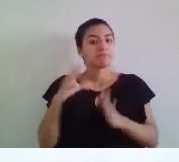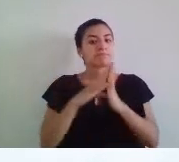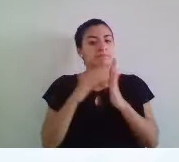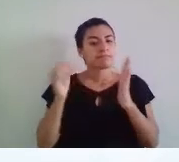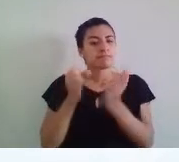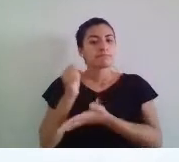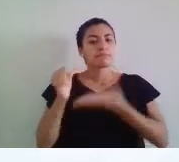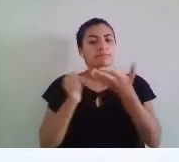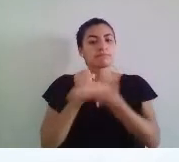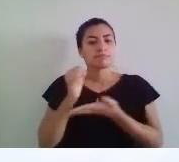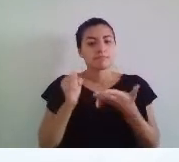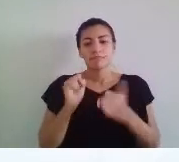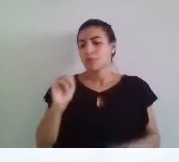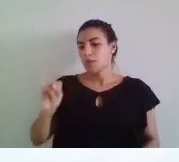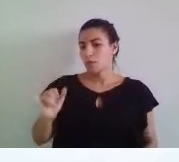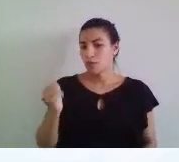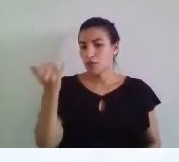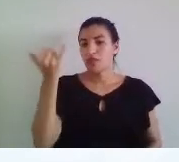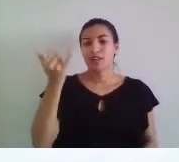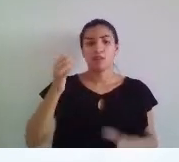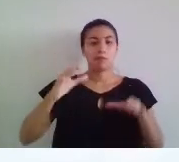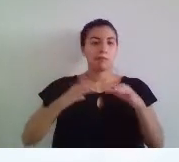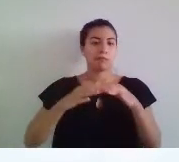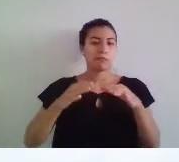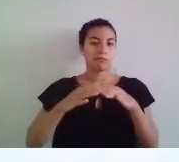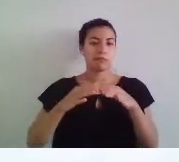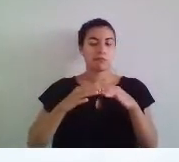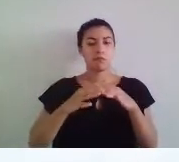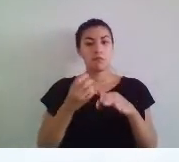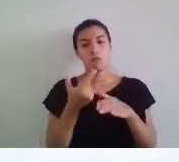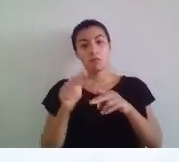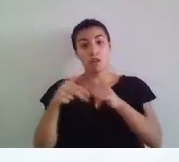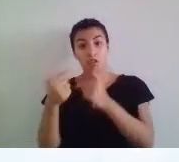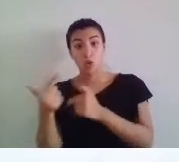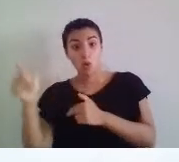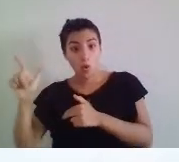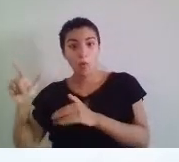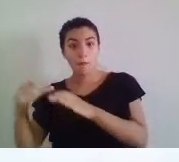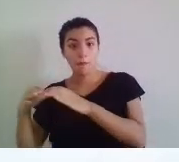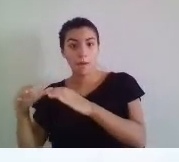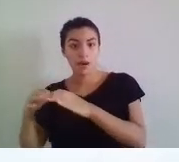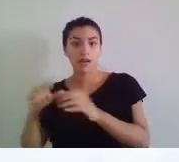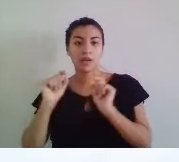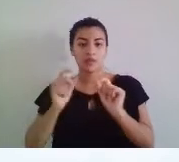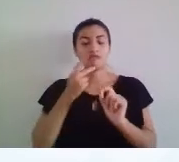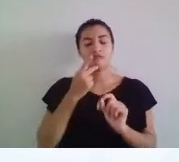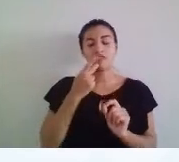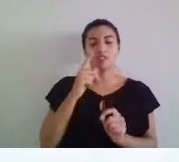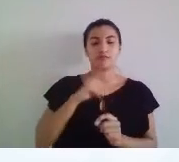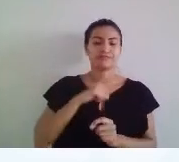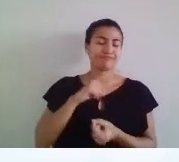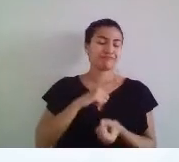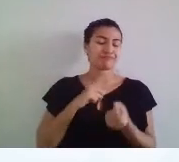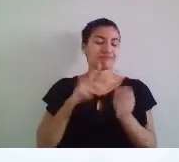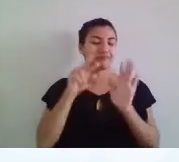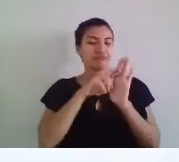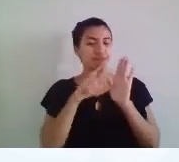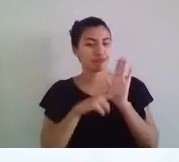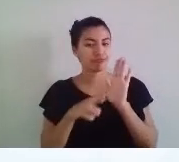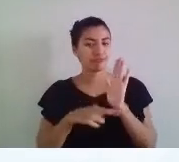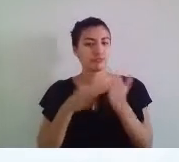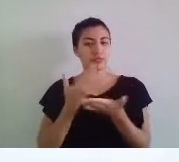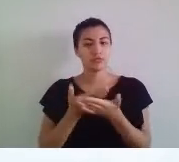baseia na exploração de uma classe pela outra, ele e isso também é algo que eu trago da doutrina, né, de estudos que já existem por aí